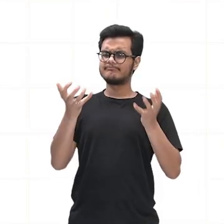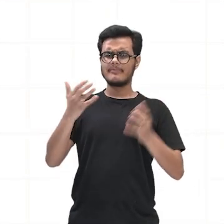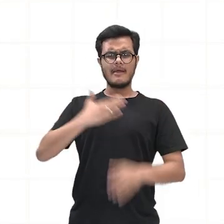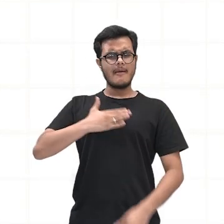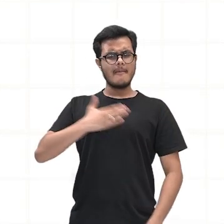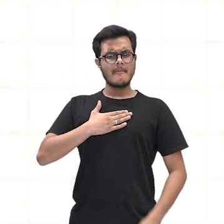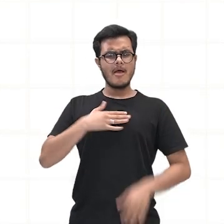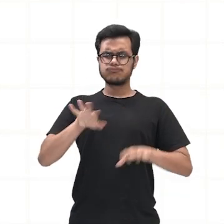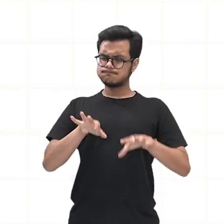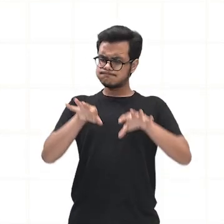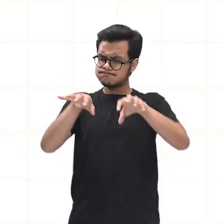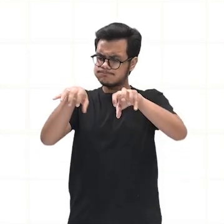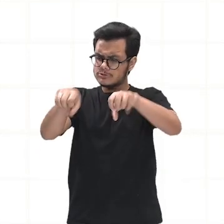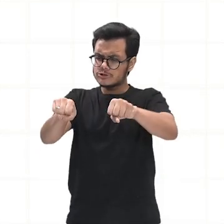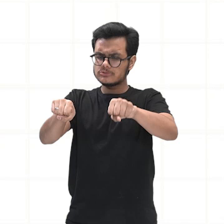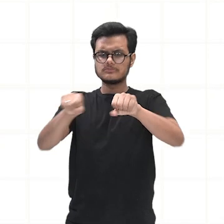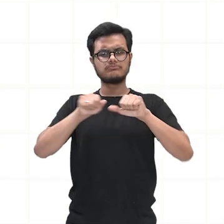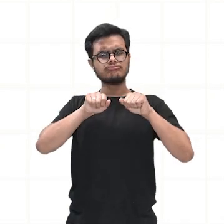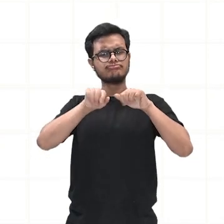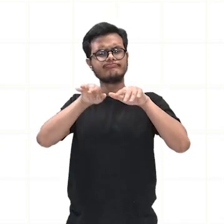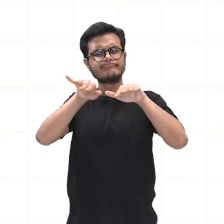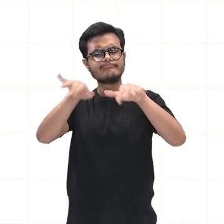conquistas territoriais do Império Bizantino,